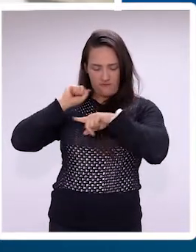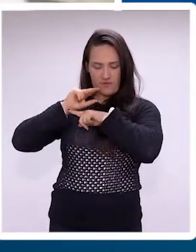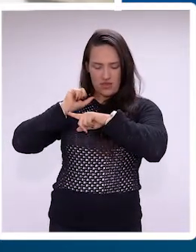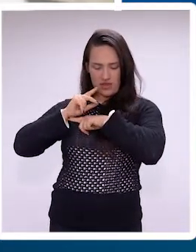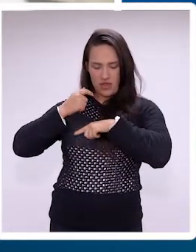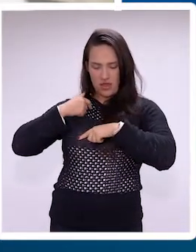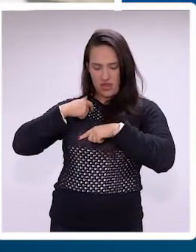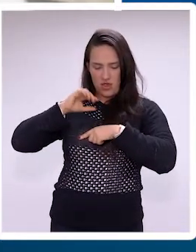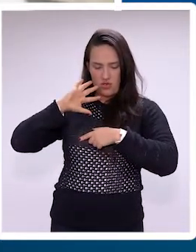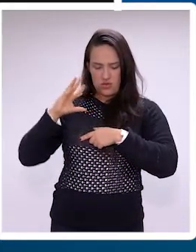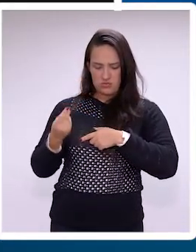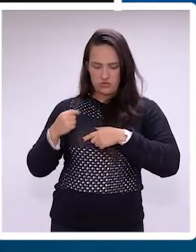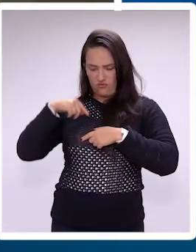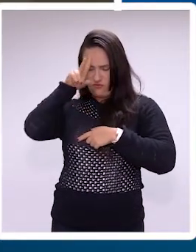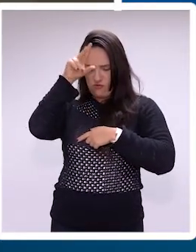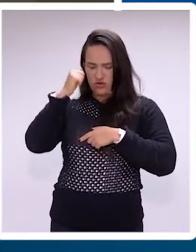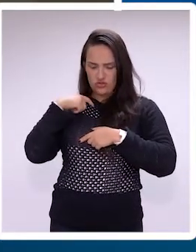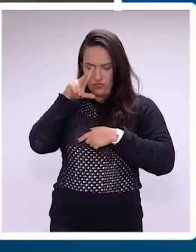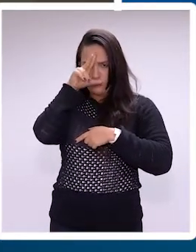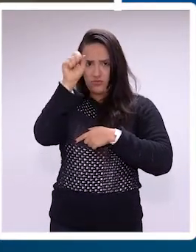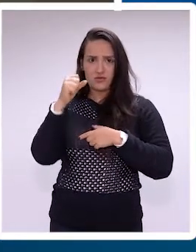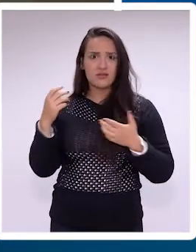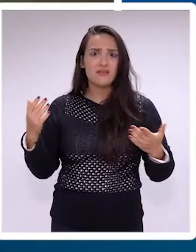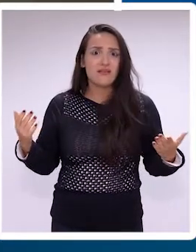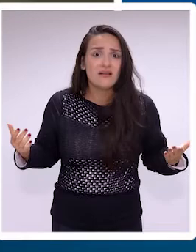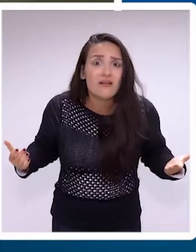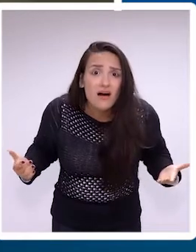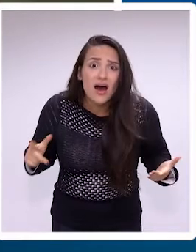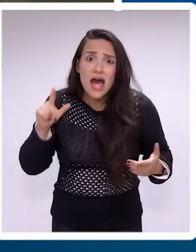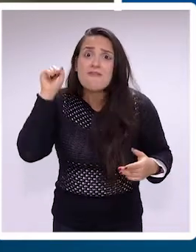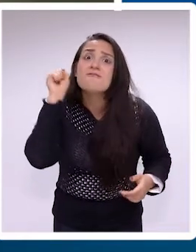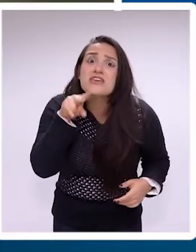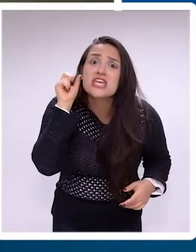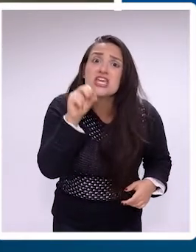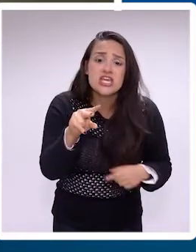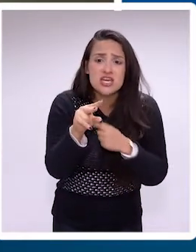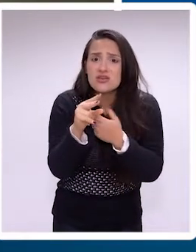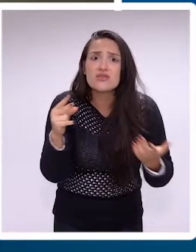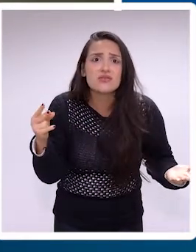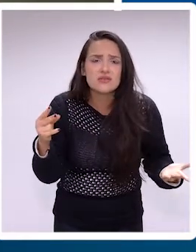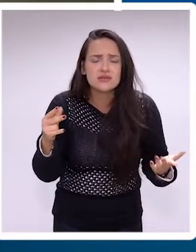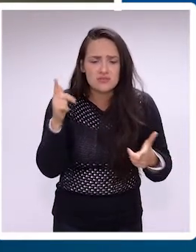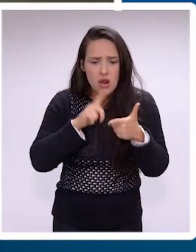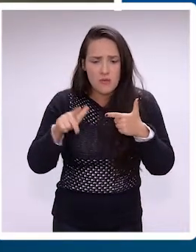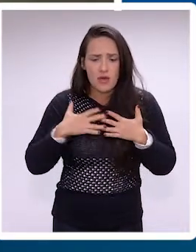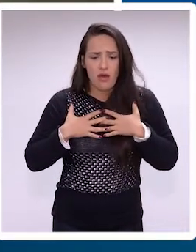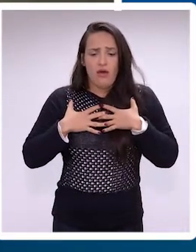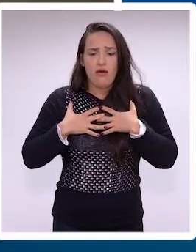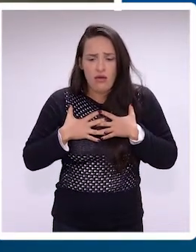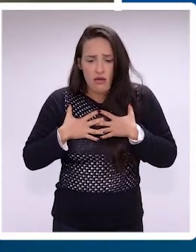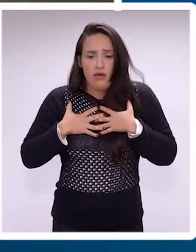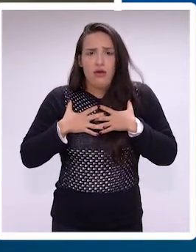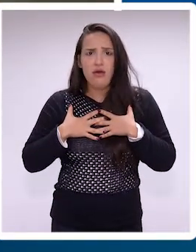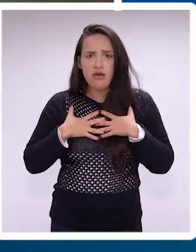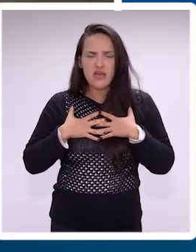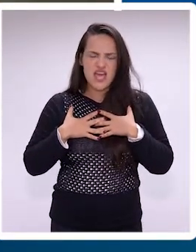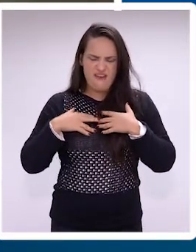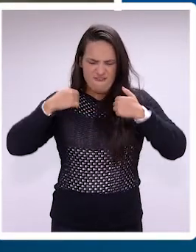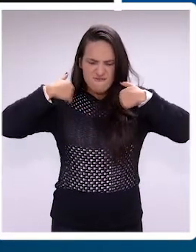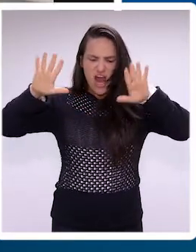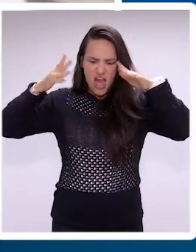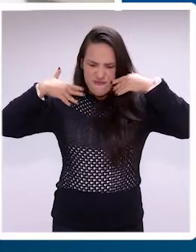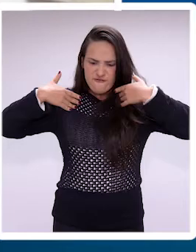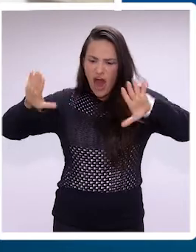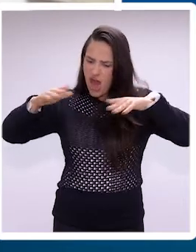não vai embora. A pneumonia não vai embora. A mesma coisa é a ansiedade,